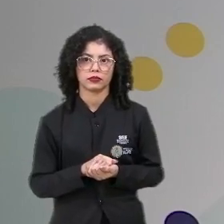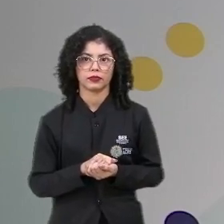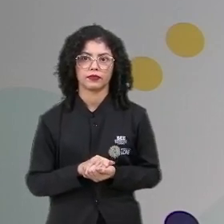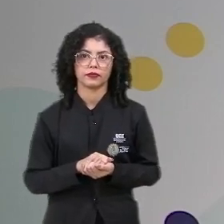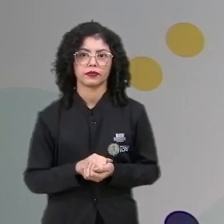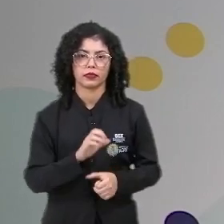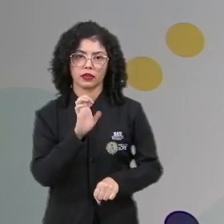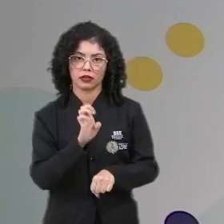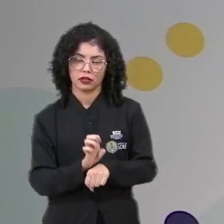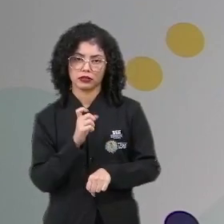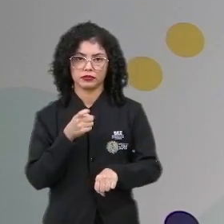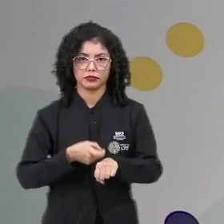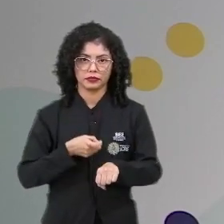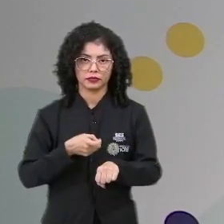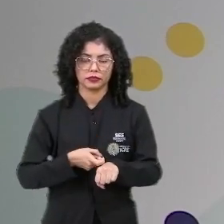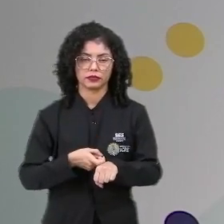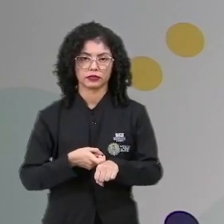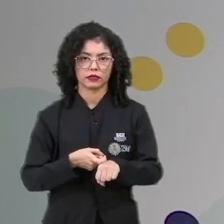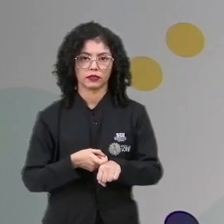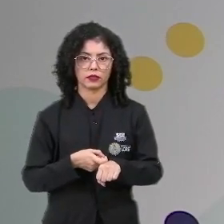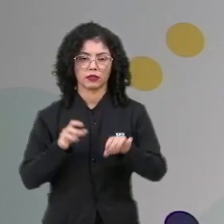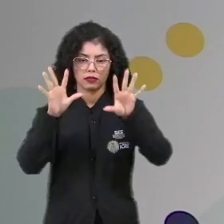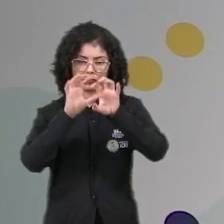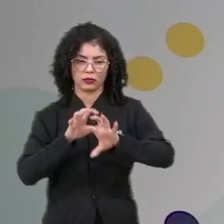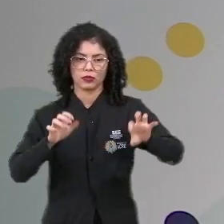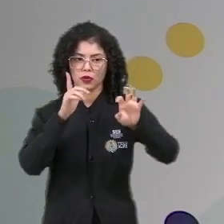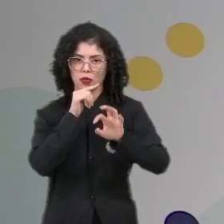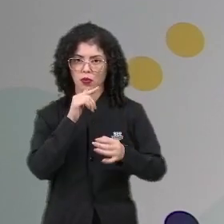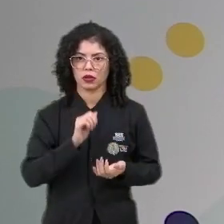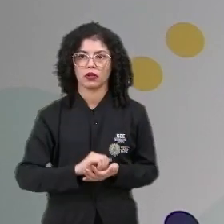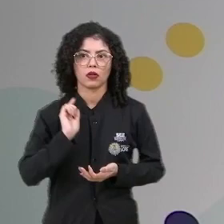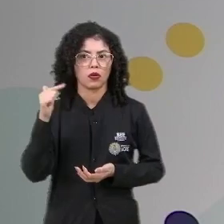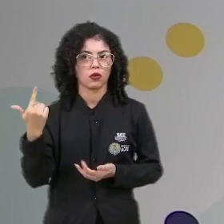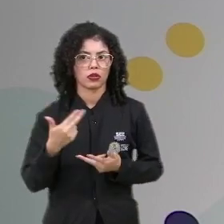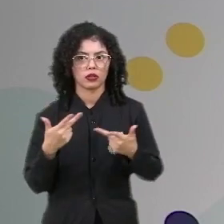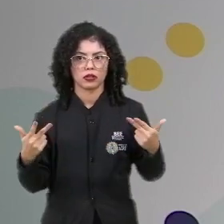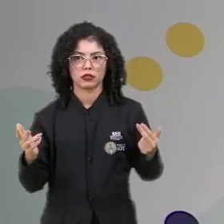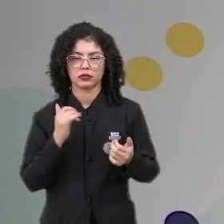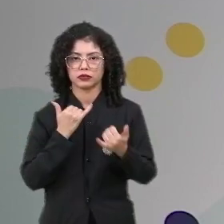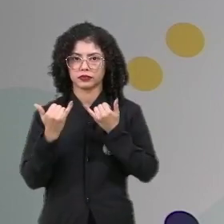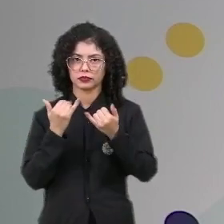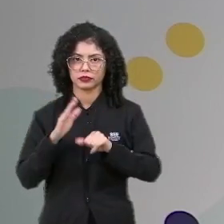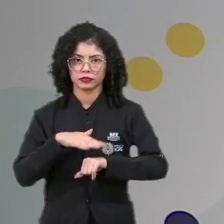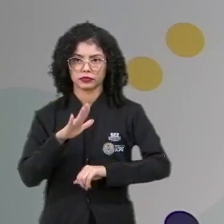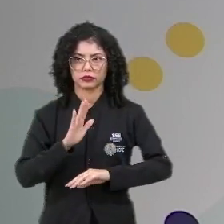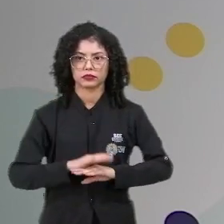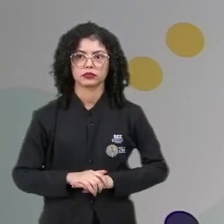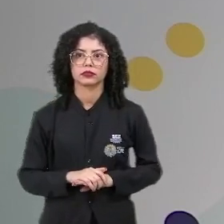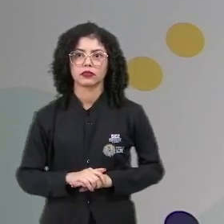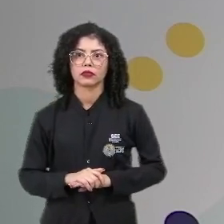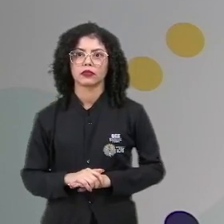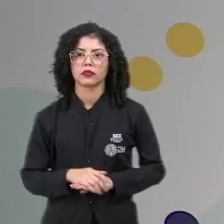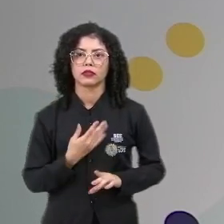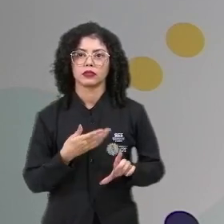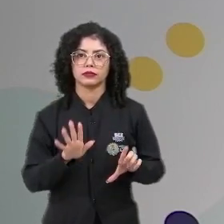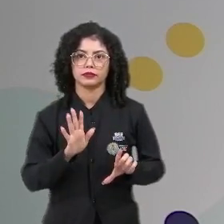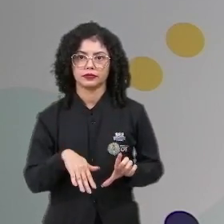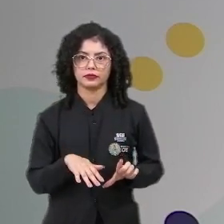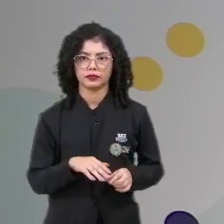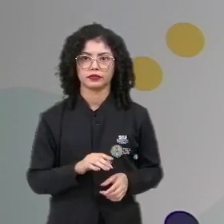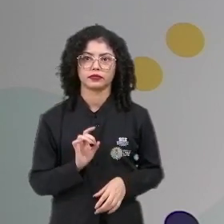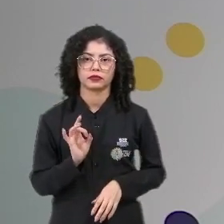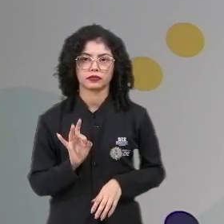estado sólido, líquido ou gasoso, e tantas outras informações a mais. Porém, a tabela